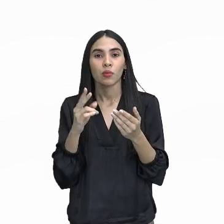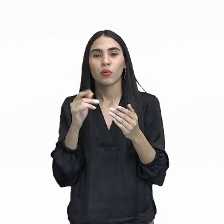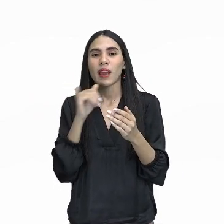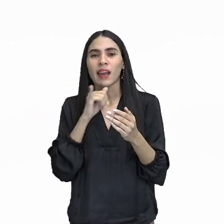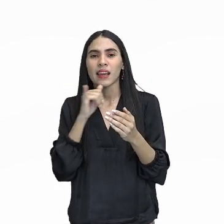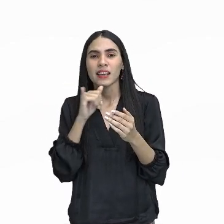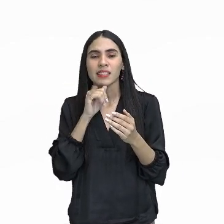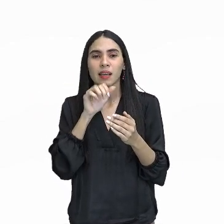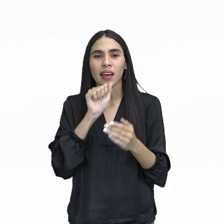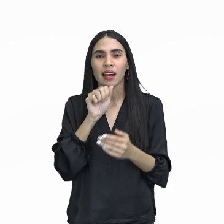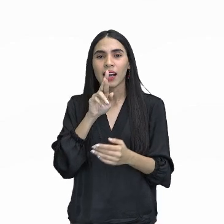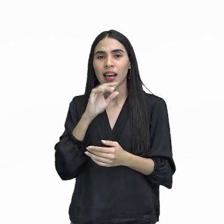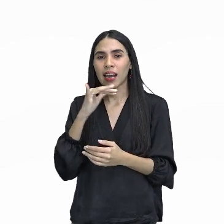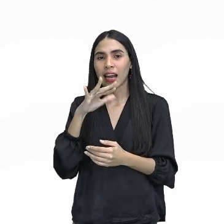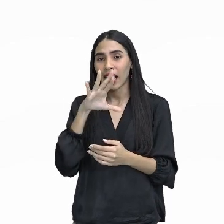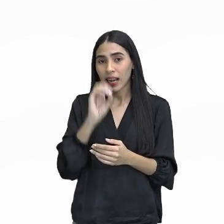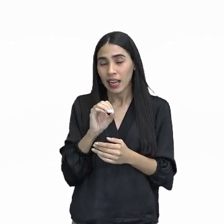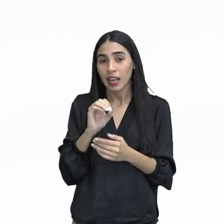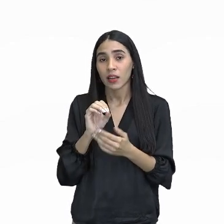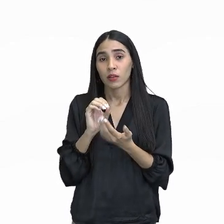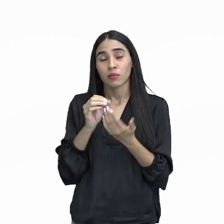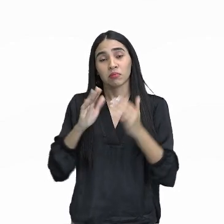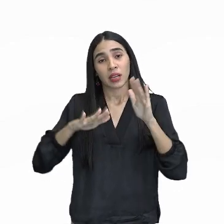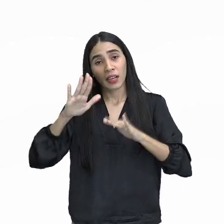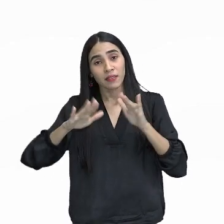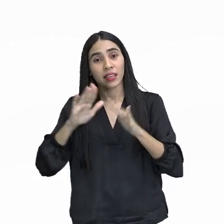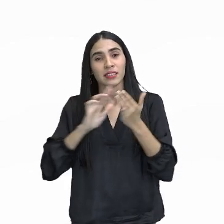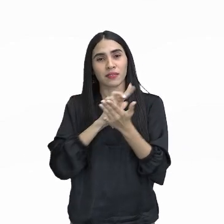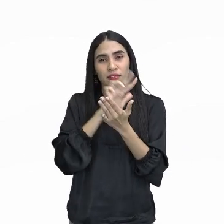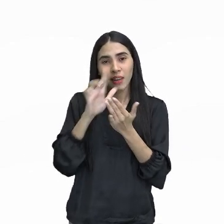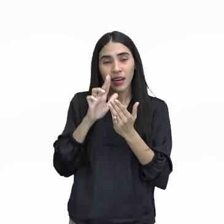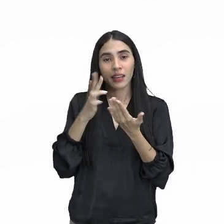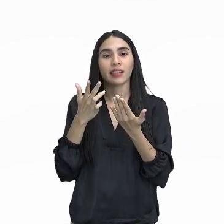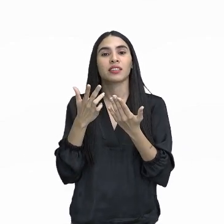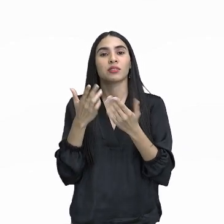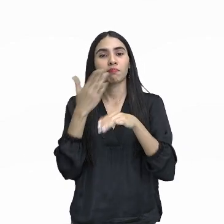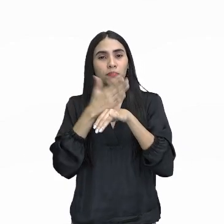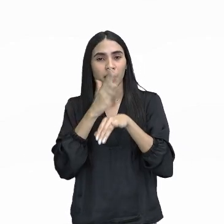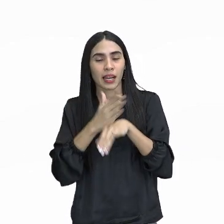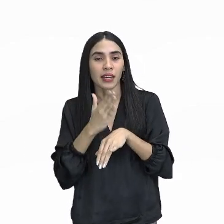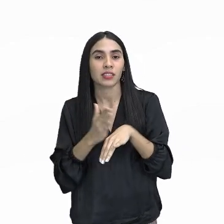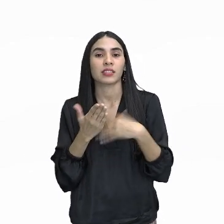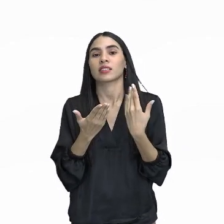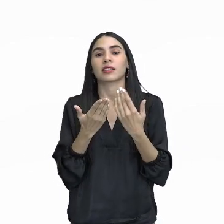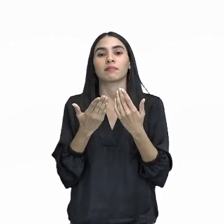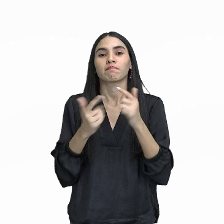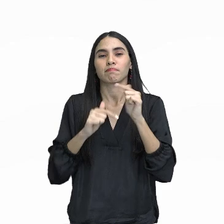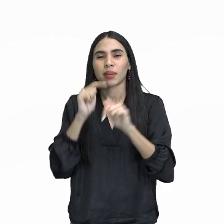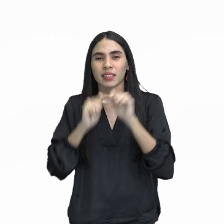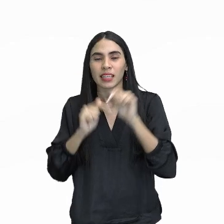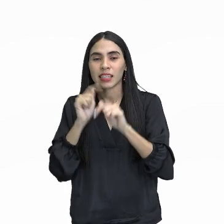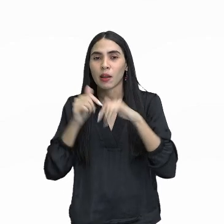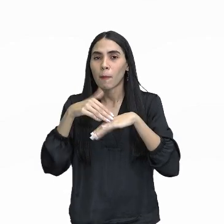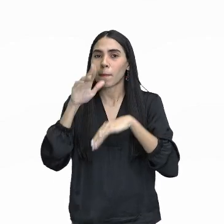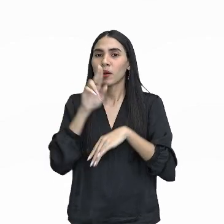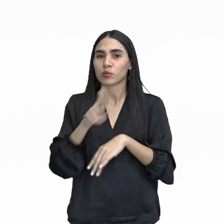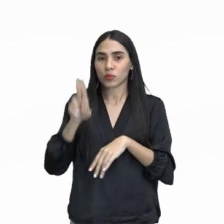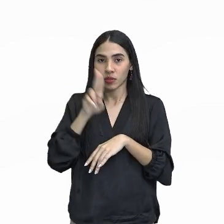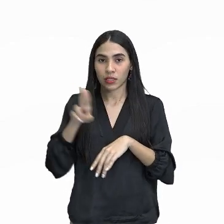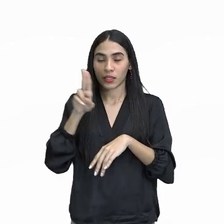arcaico. E em muitas atividades, as coisas ainda são ferramentas mais